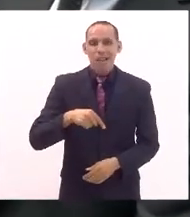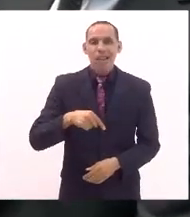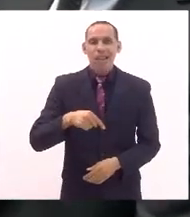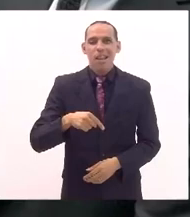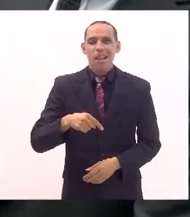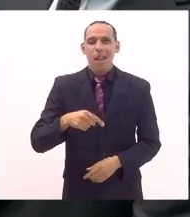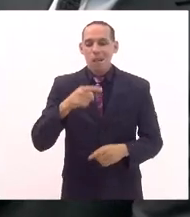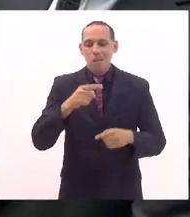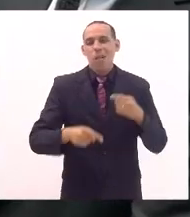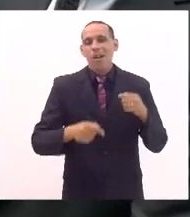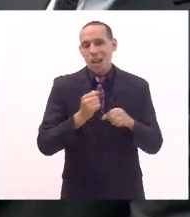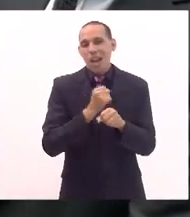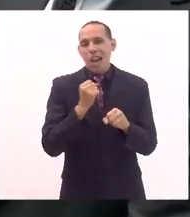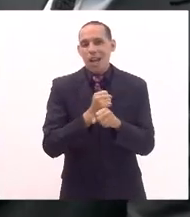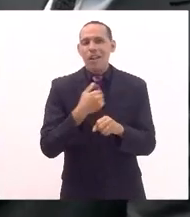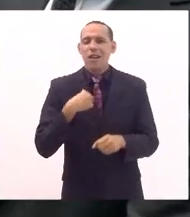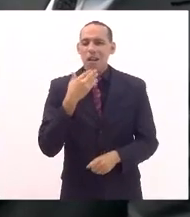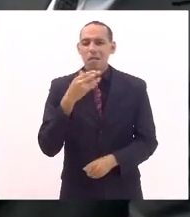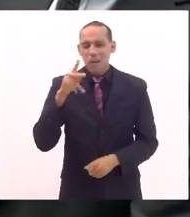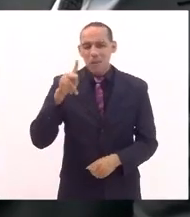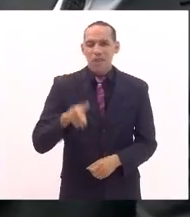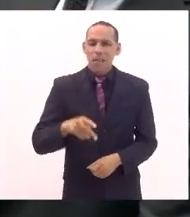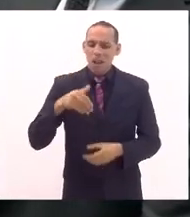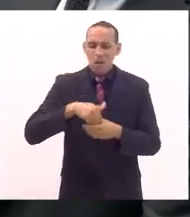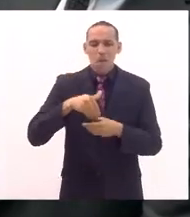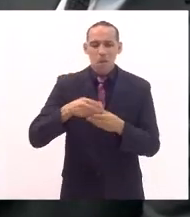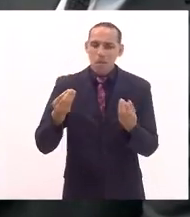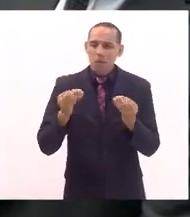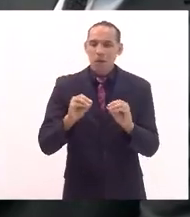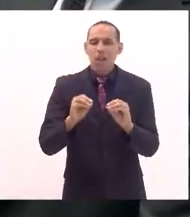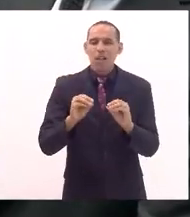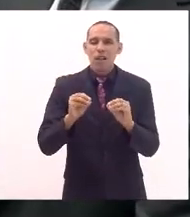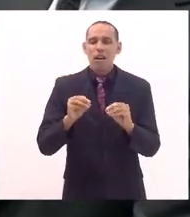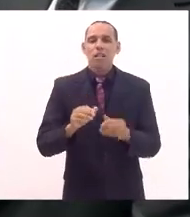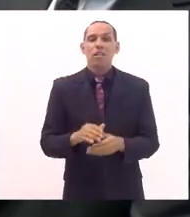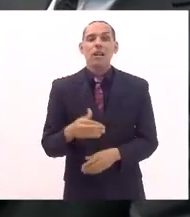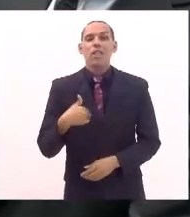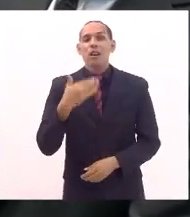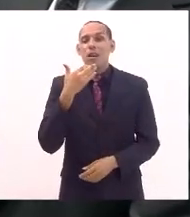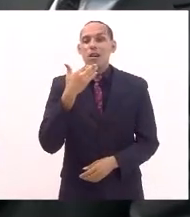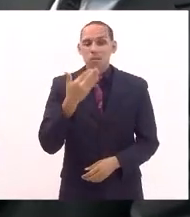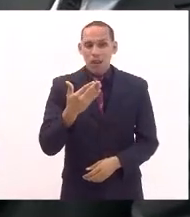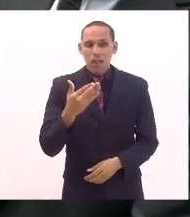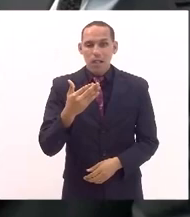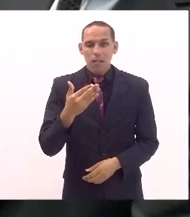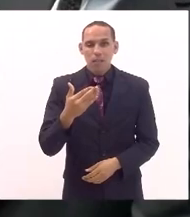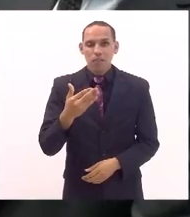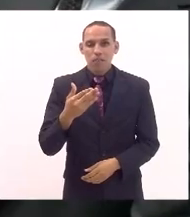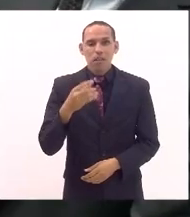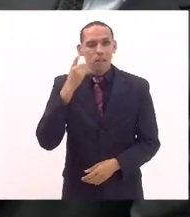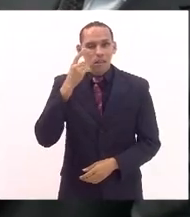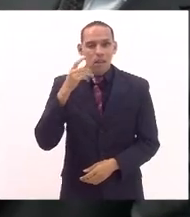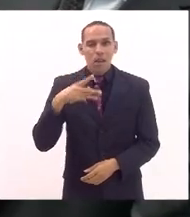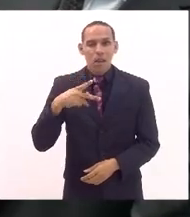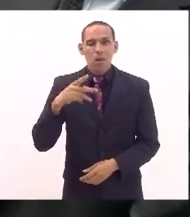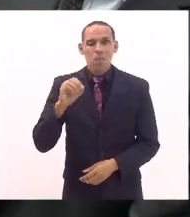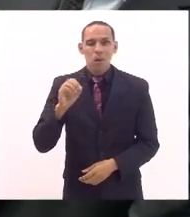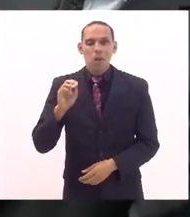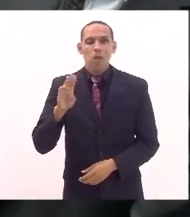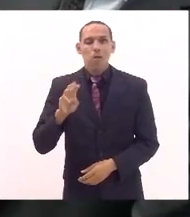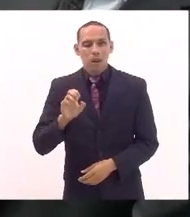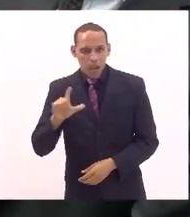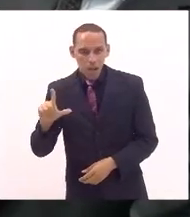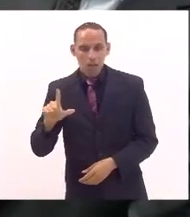entendeu presidente que pudesse vou colocar em votação e fica aqui o apelo um apelo Deputado Probel a bancada feminina